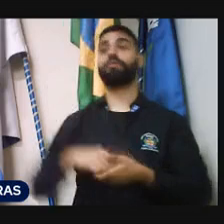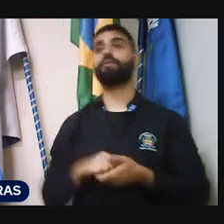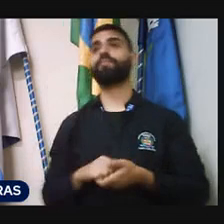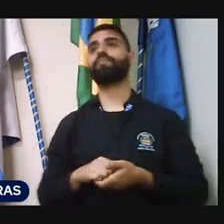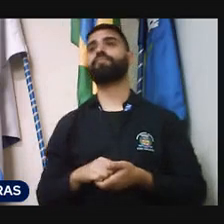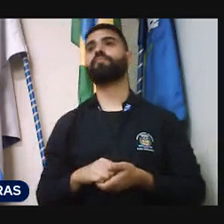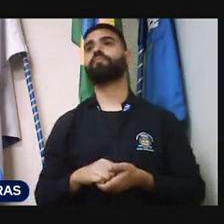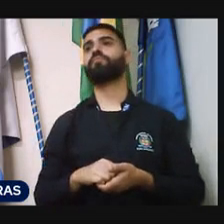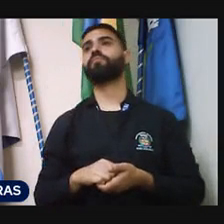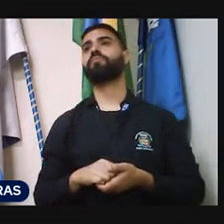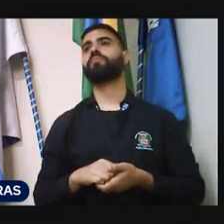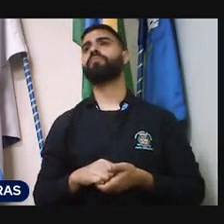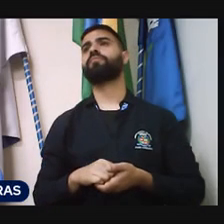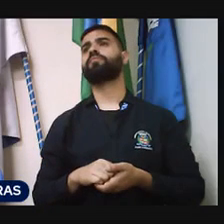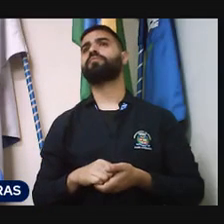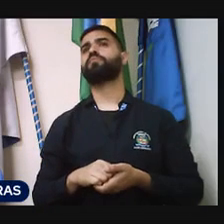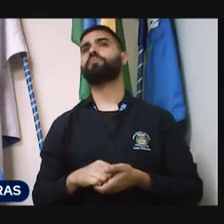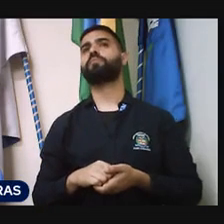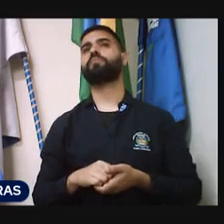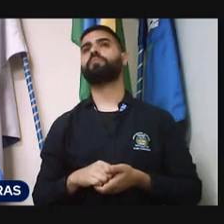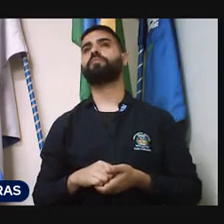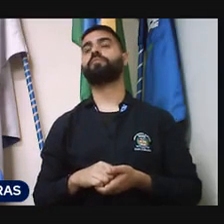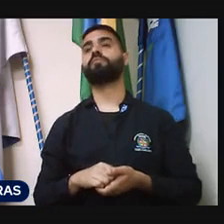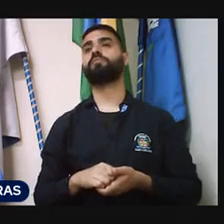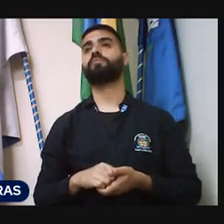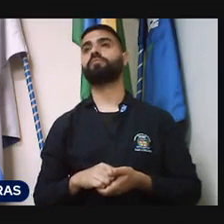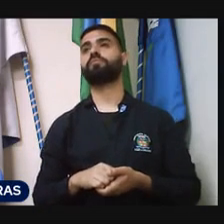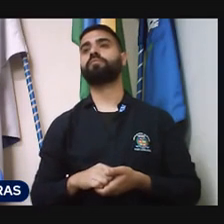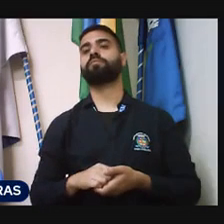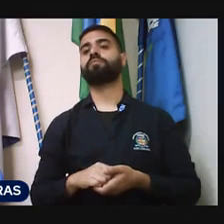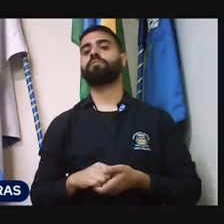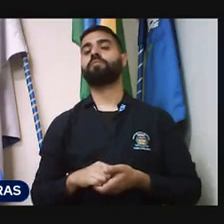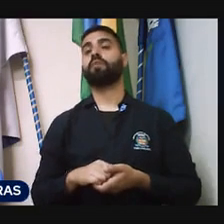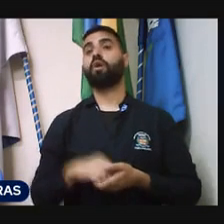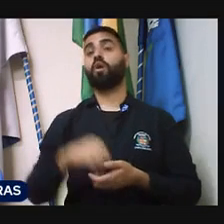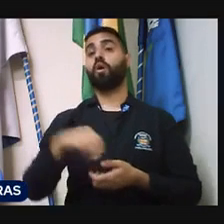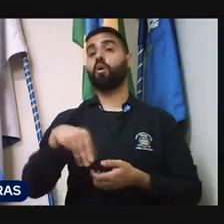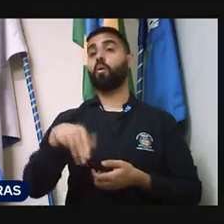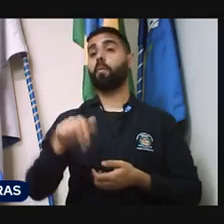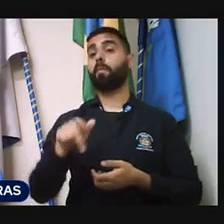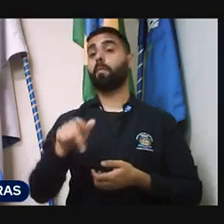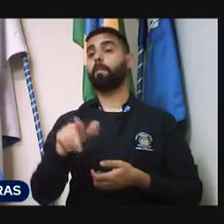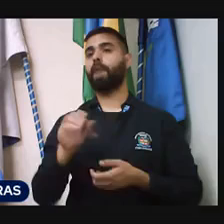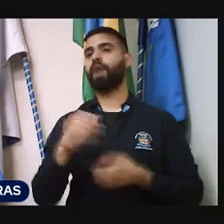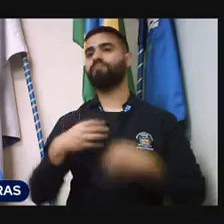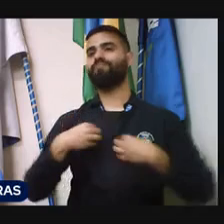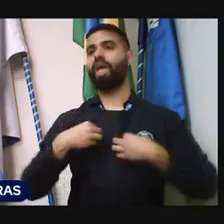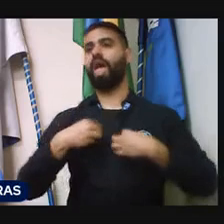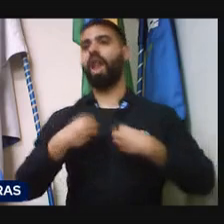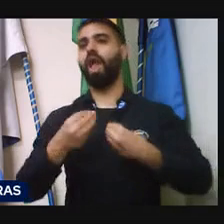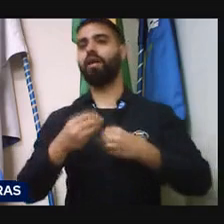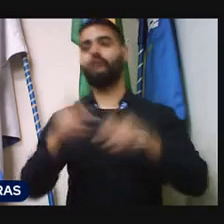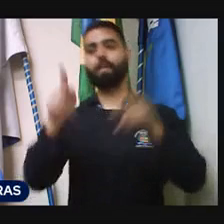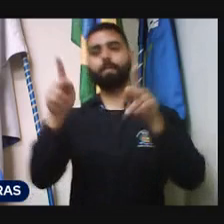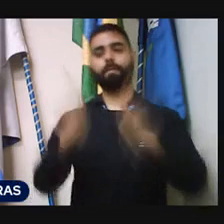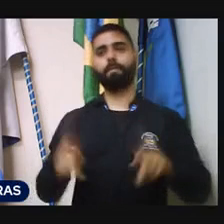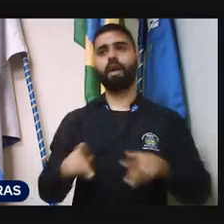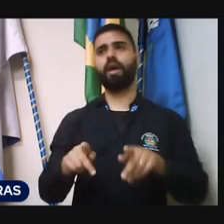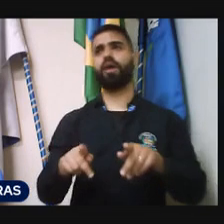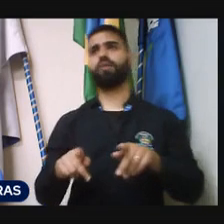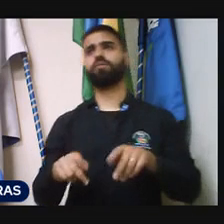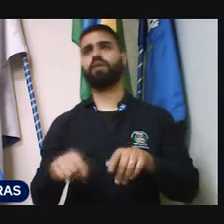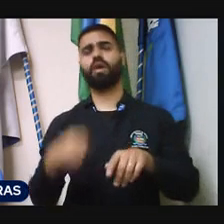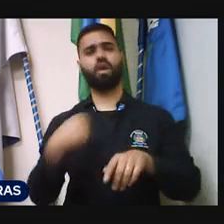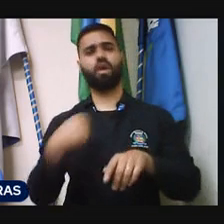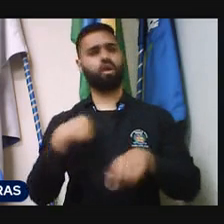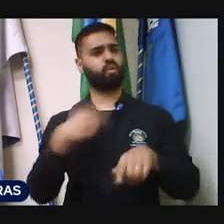cara aqui transportada paz transborda seriedade sua amigo